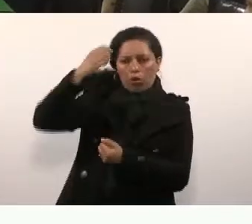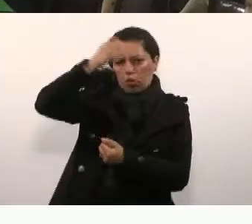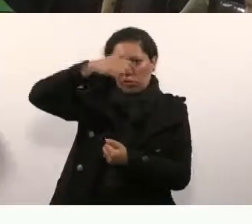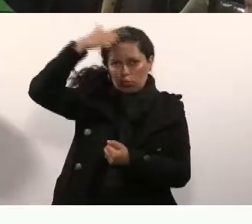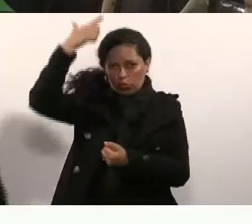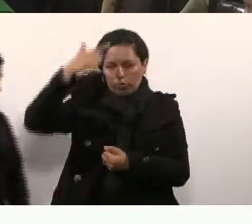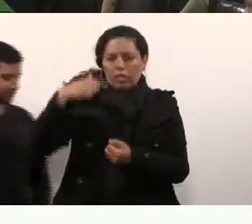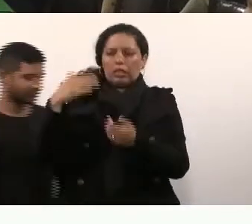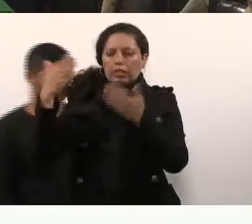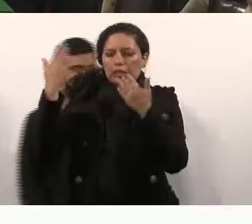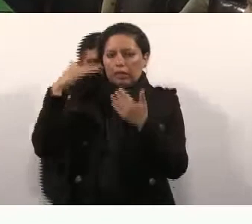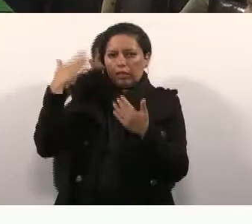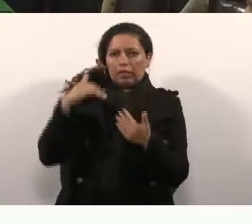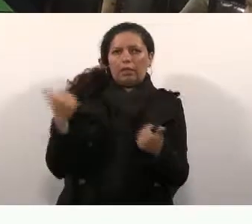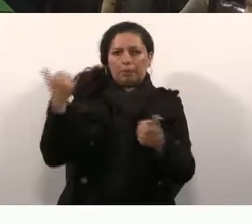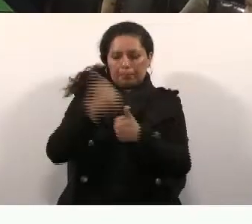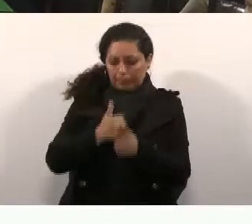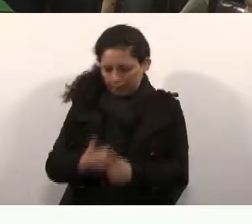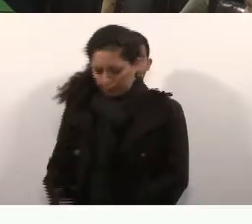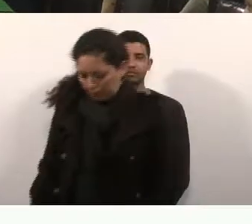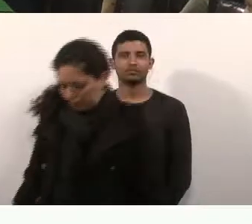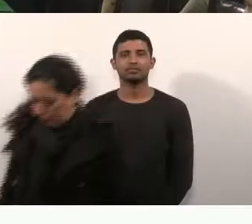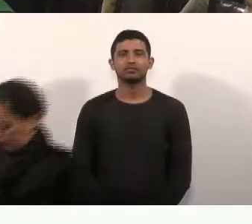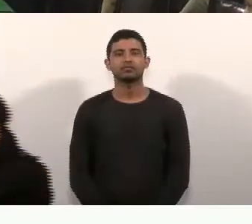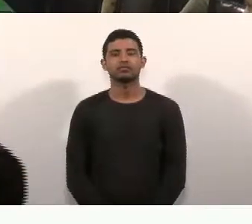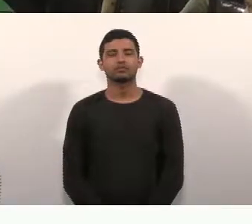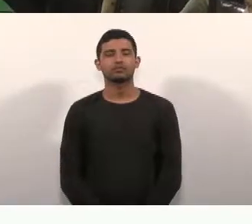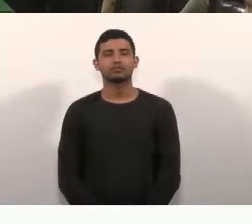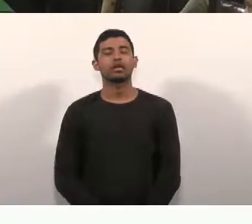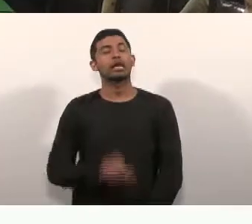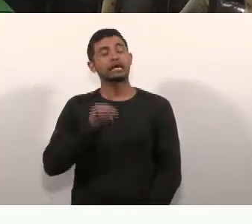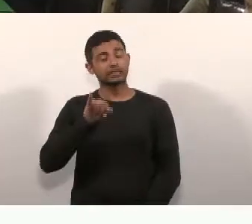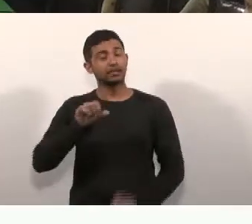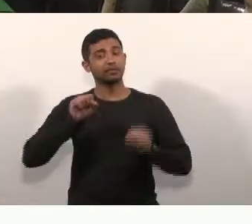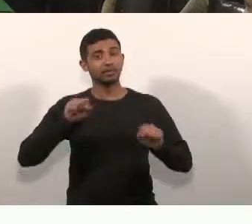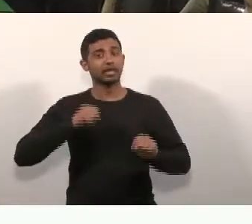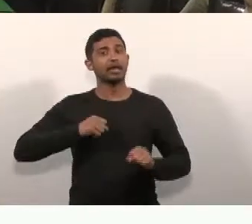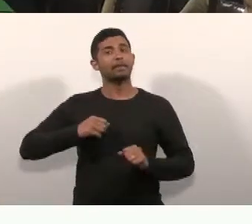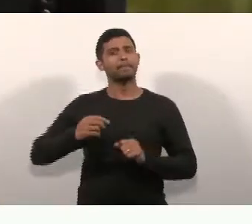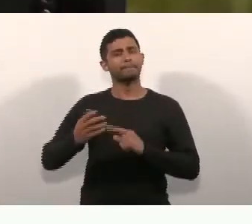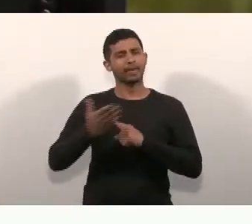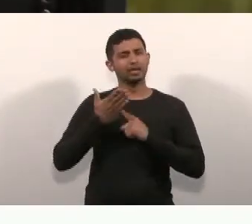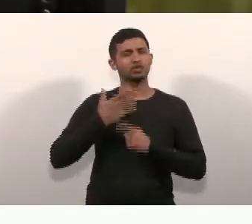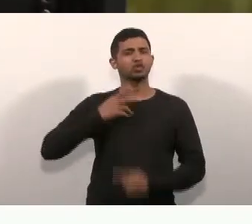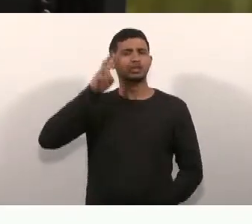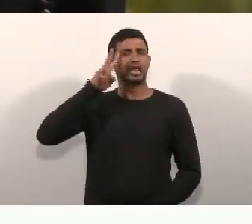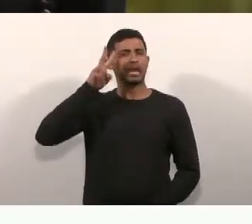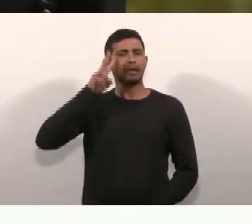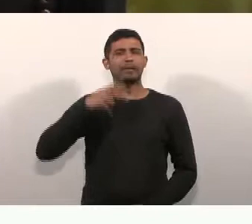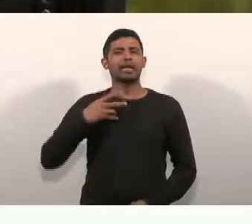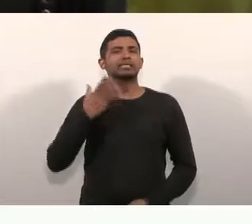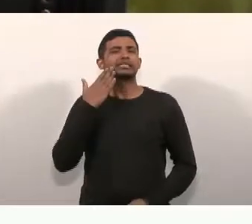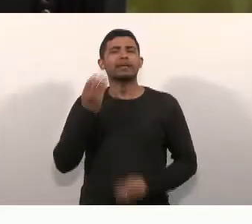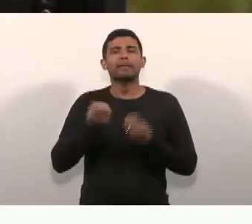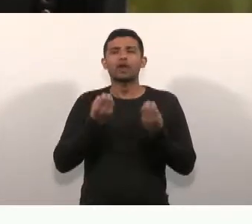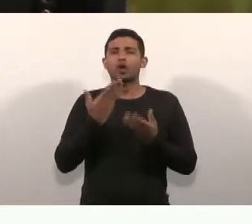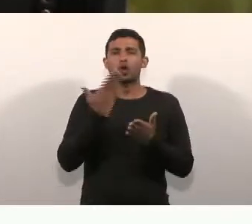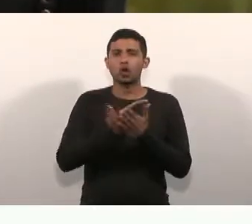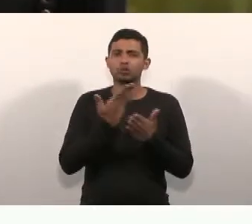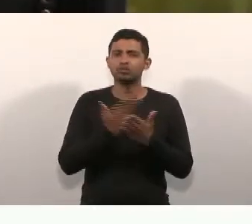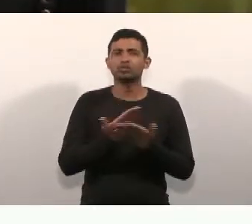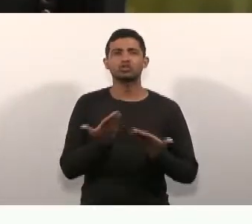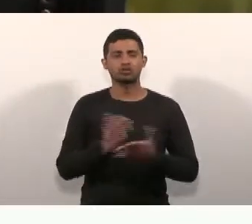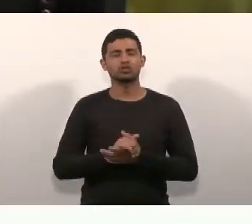tarde, entender como que está essa questão. Se puder até me lembrar exatamente qual é o tipo de estudo, acredito que é do